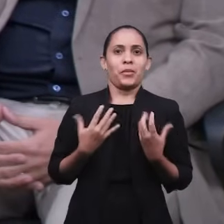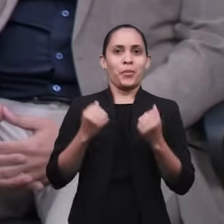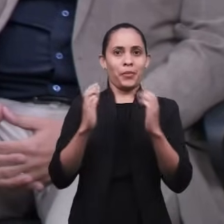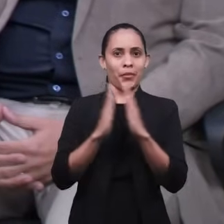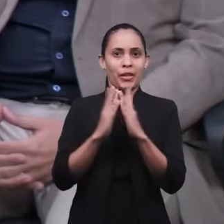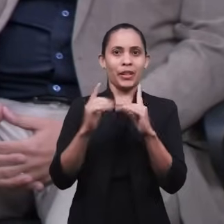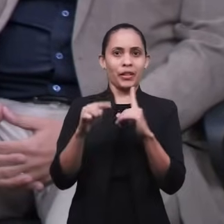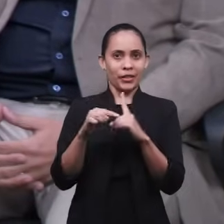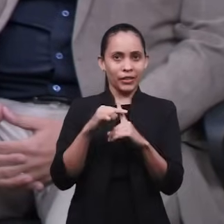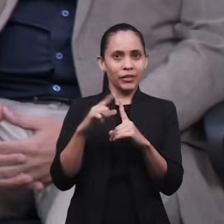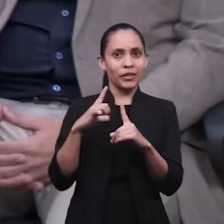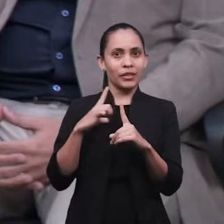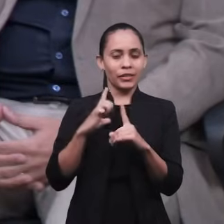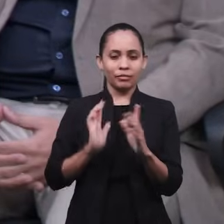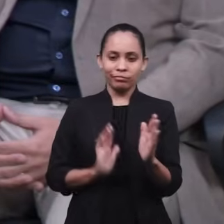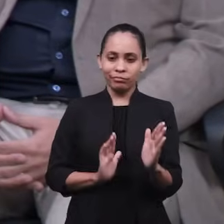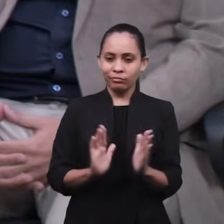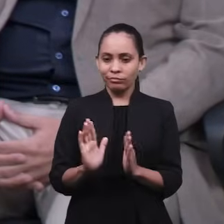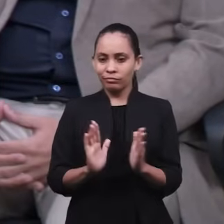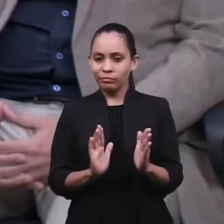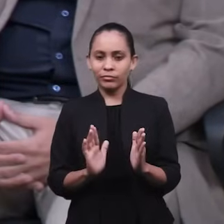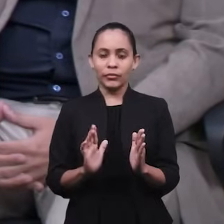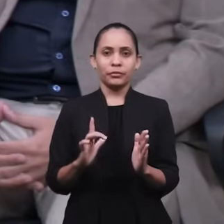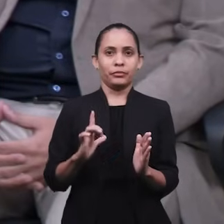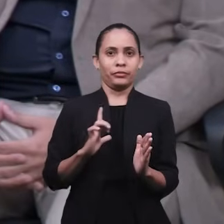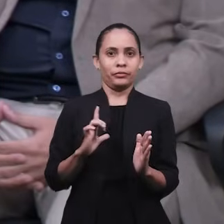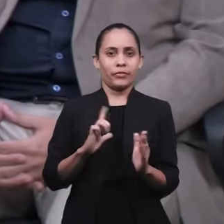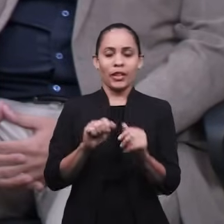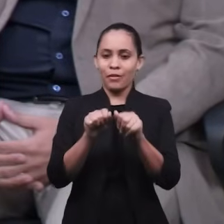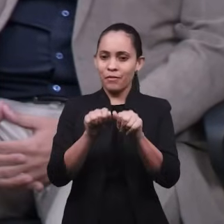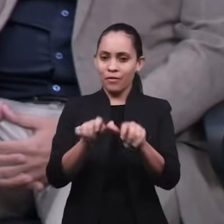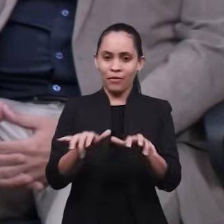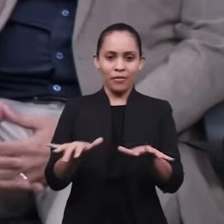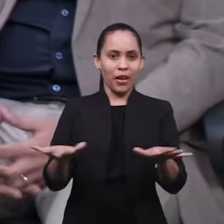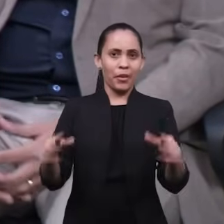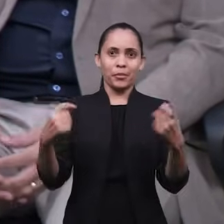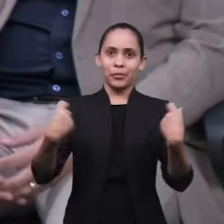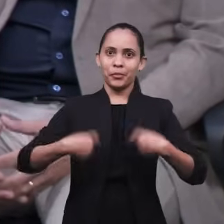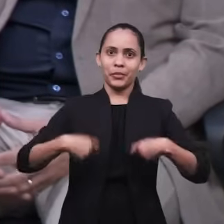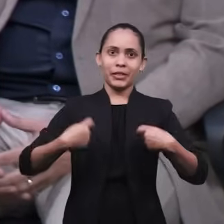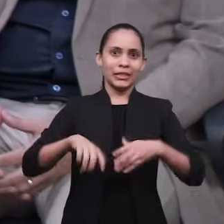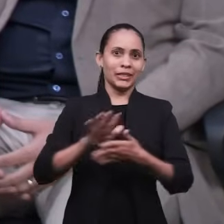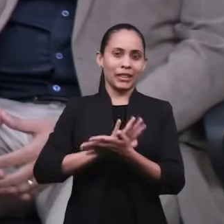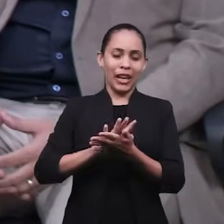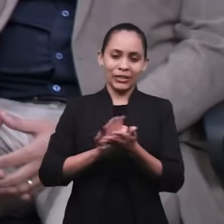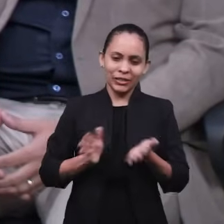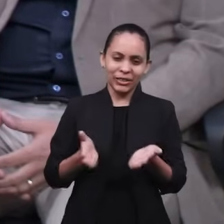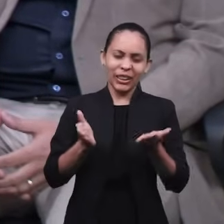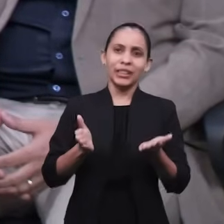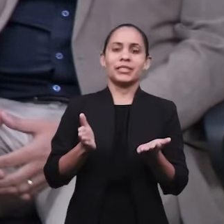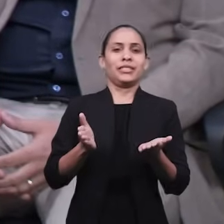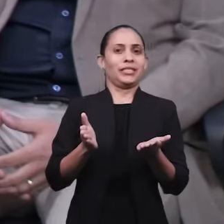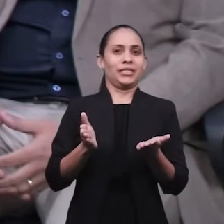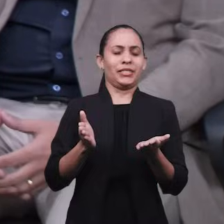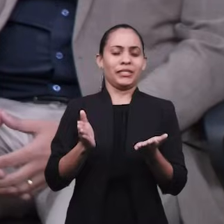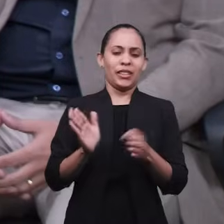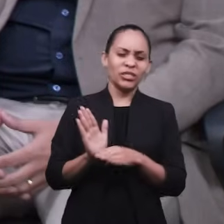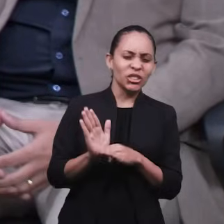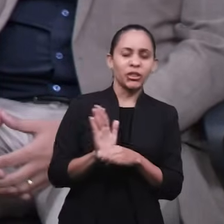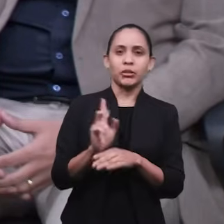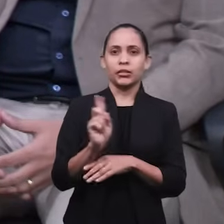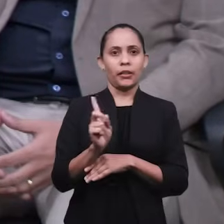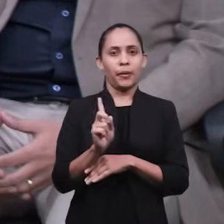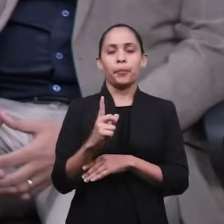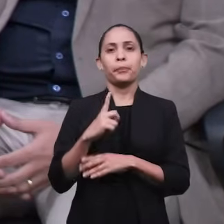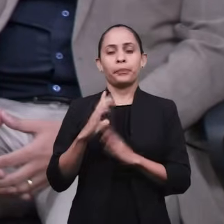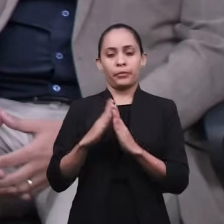a igreja, o louvor ele tem perna, ele vai sozinho, né? Não precisa ninguém empurrar. Então, o louvor